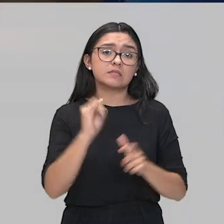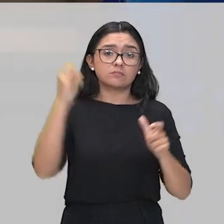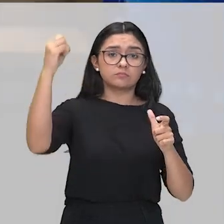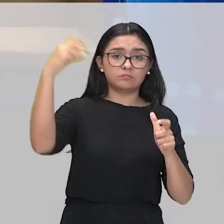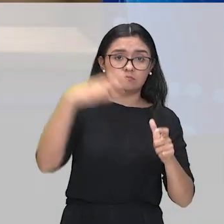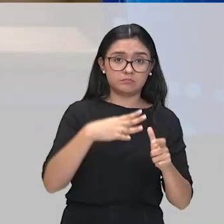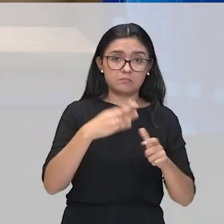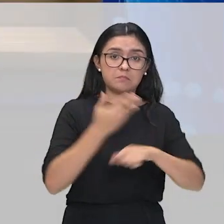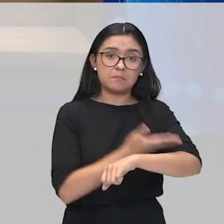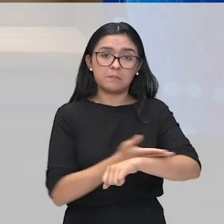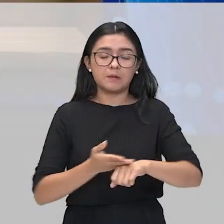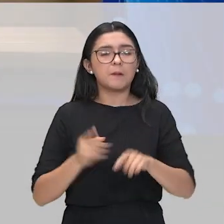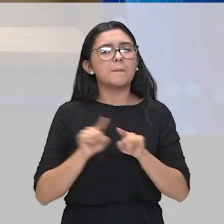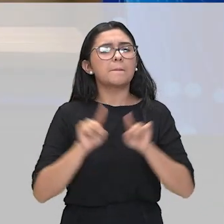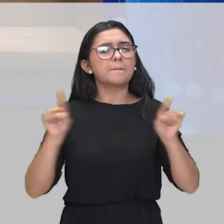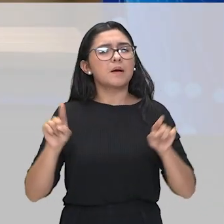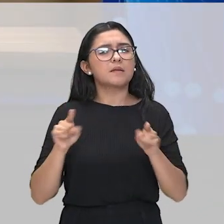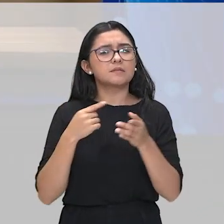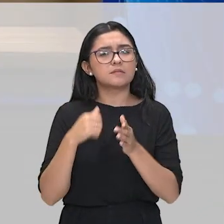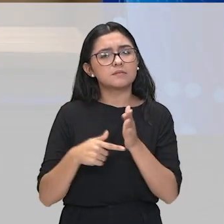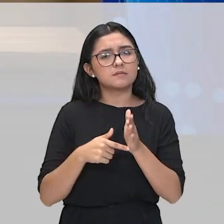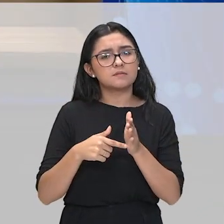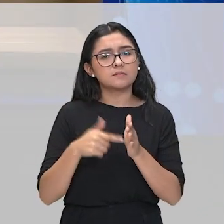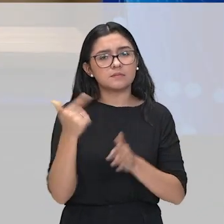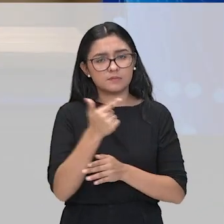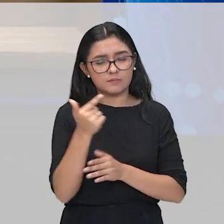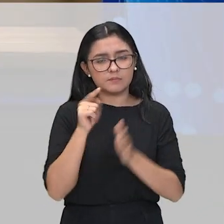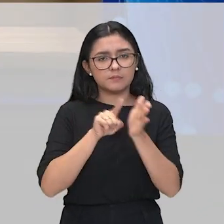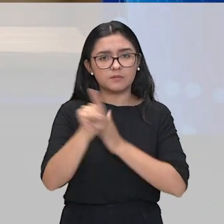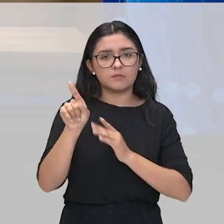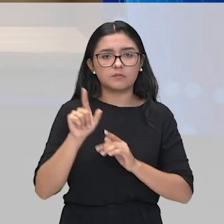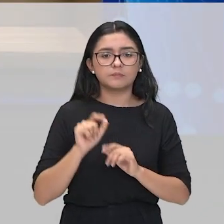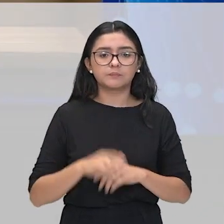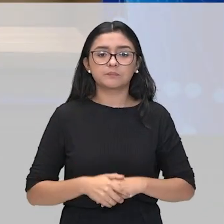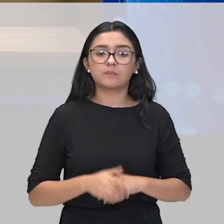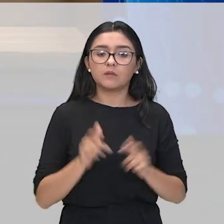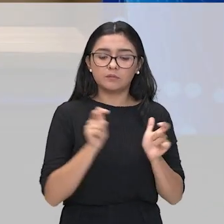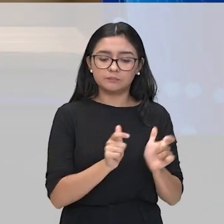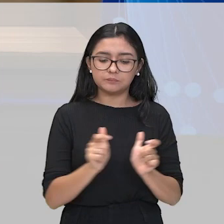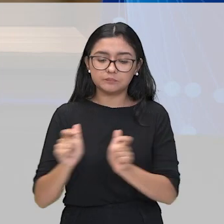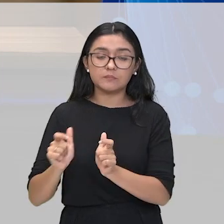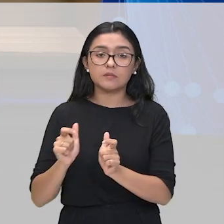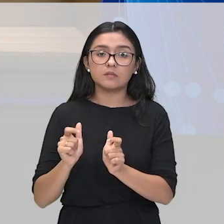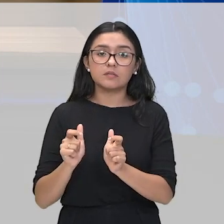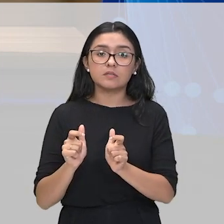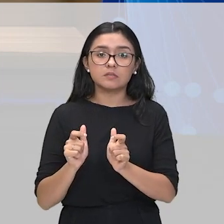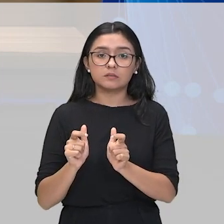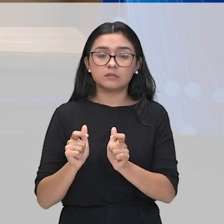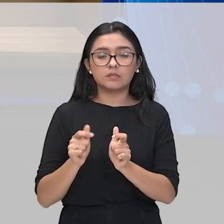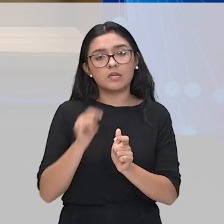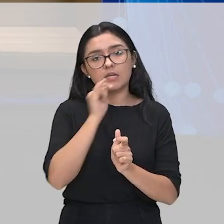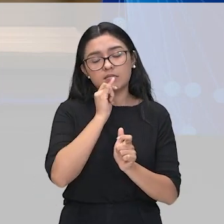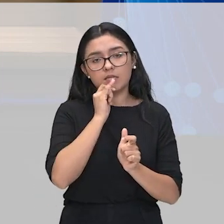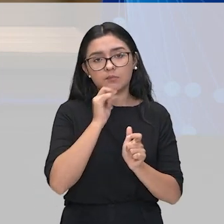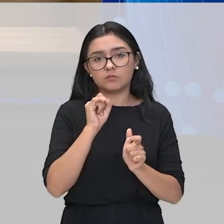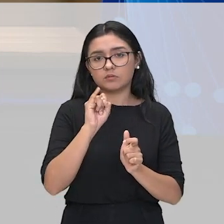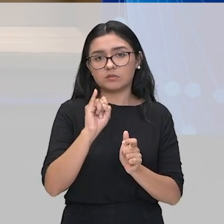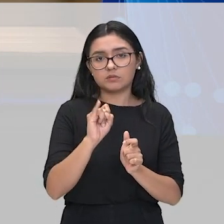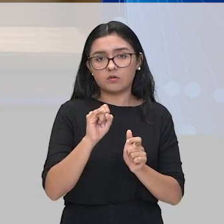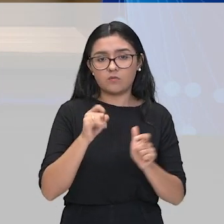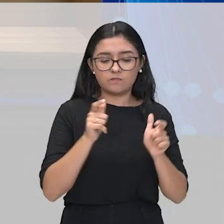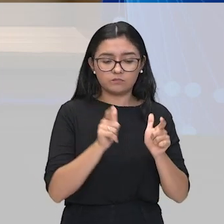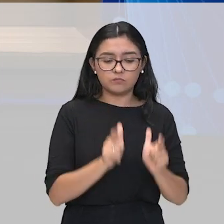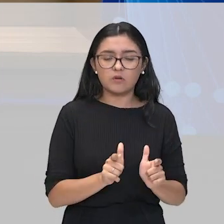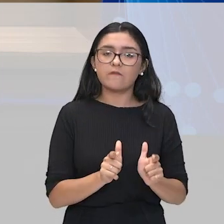branca. Mas agora a minha segunda pergunta é, como será que vão ficar os cartões? Como será que, por exemplo, ficará o cartão